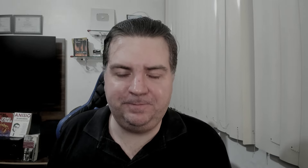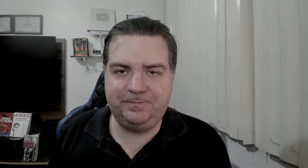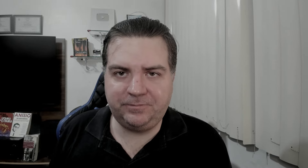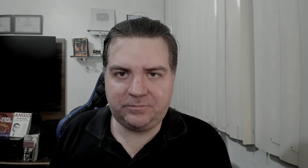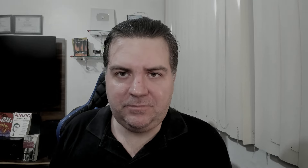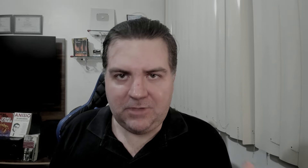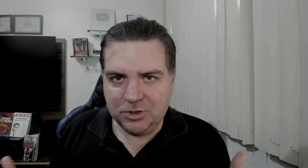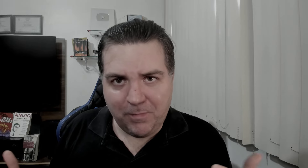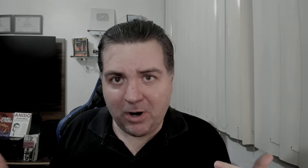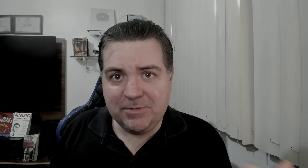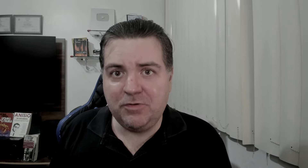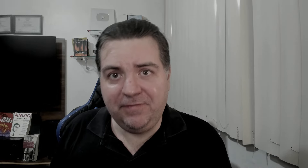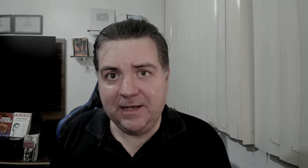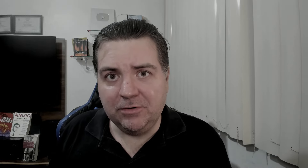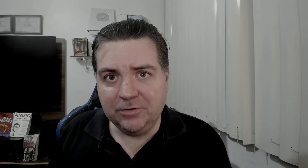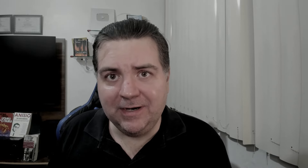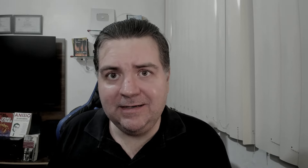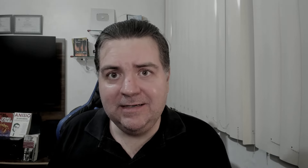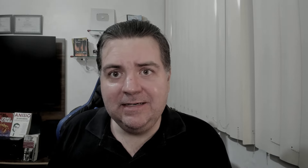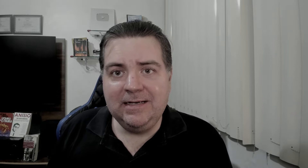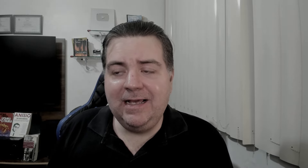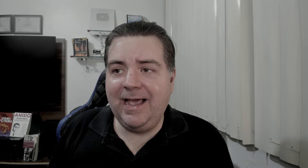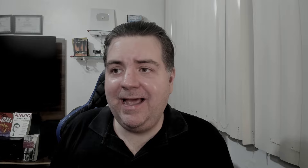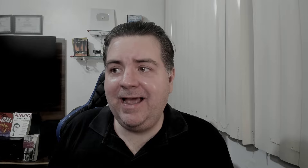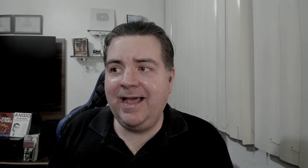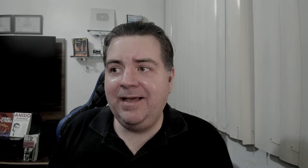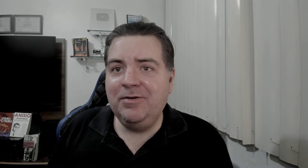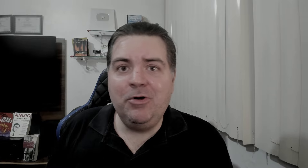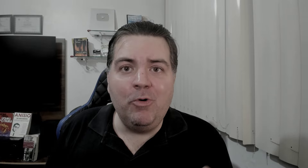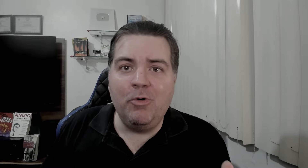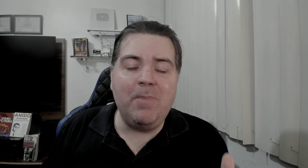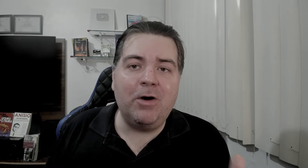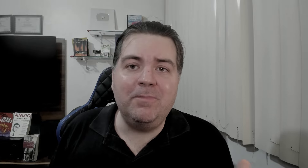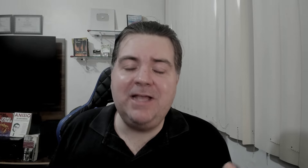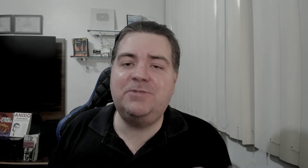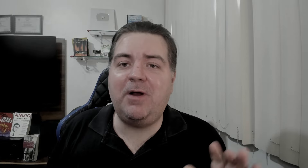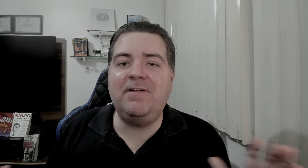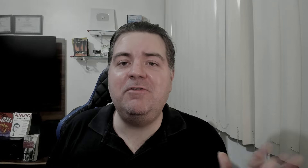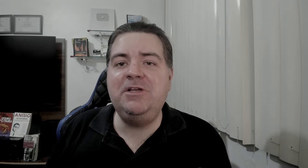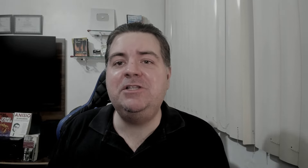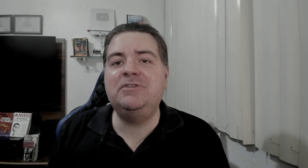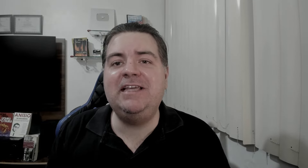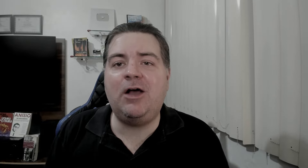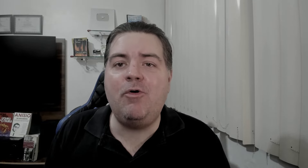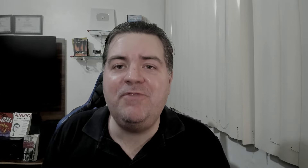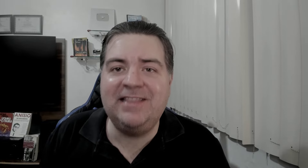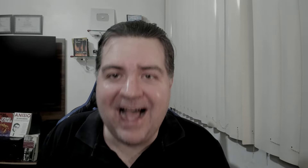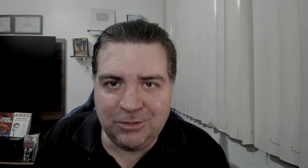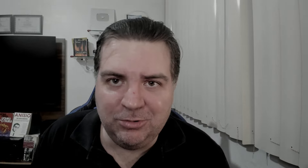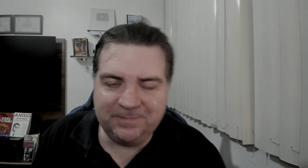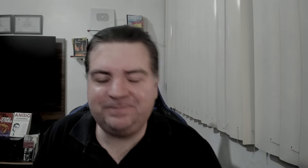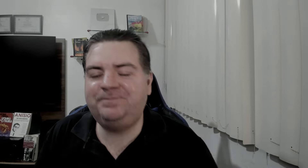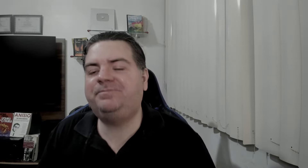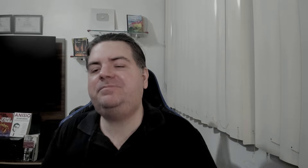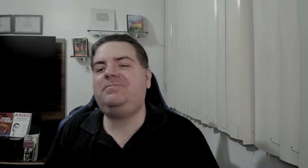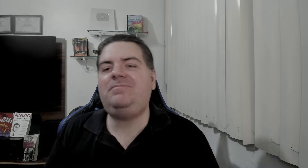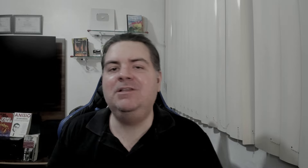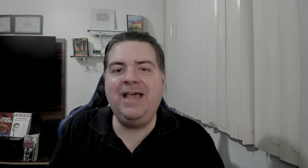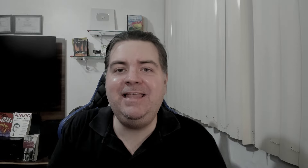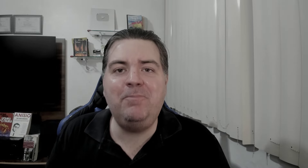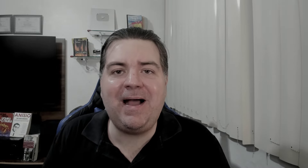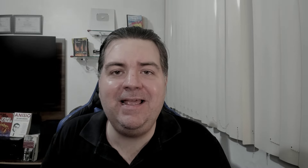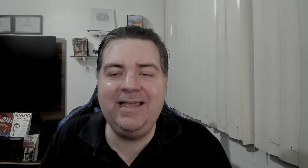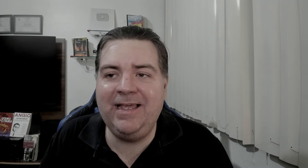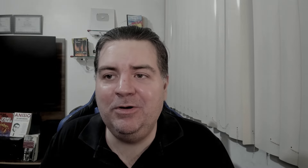federal, de um programa de governo, não é? O Mauro Mendes provavelmente não seria convidado,